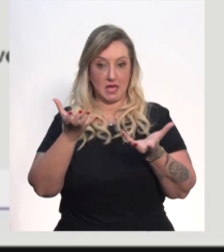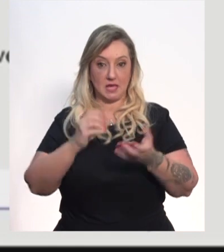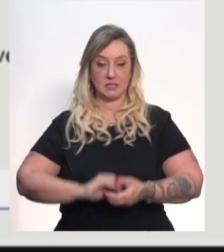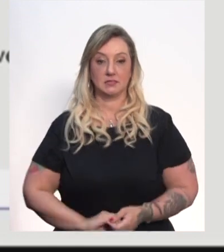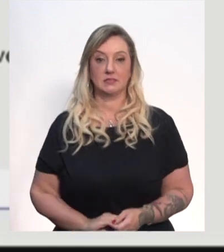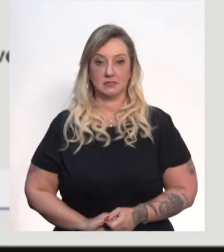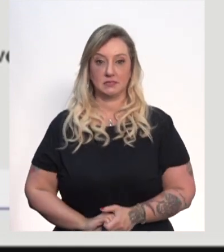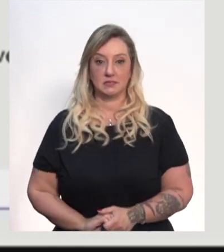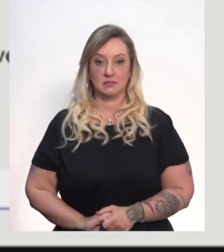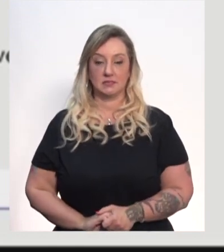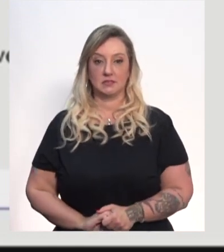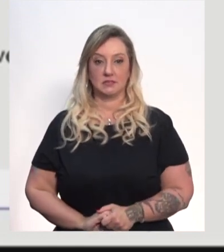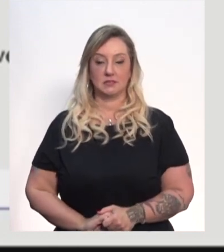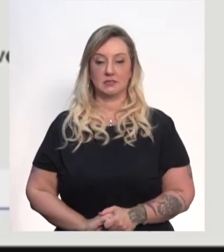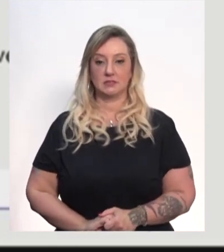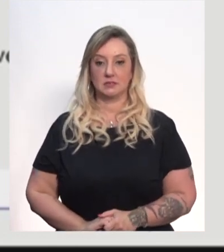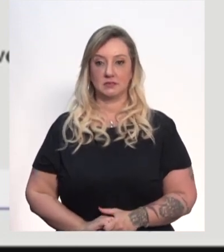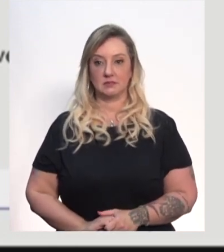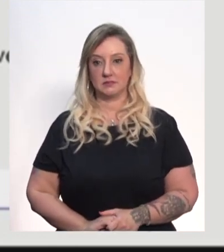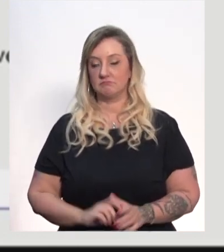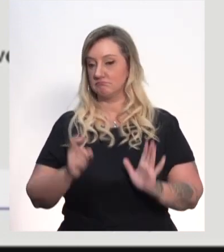O próximo vídeo que nós vamos